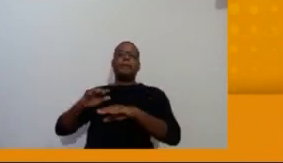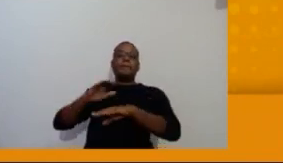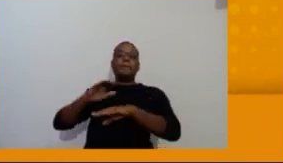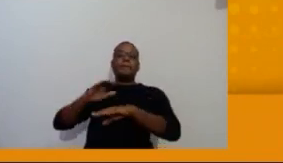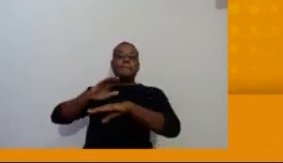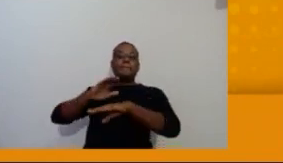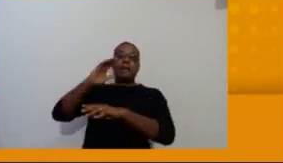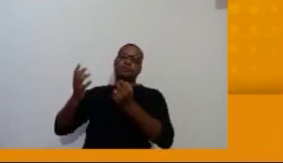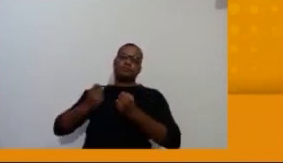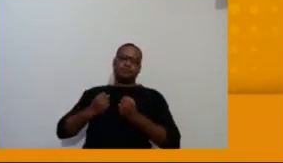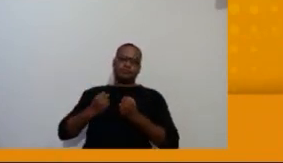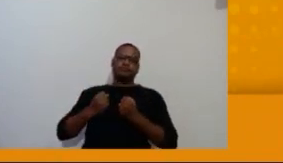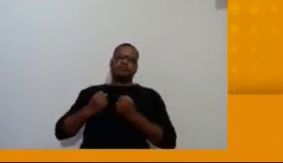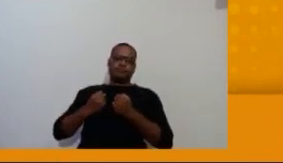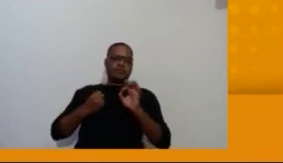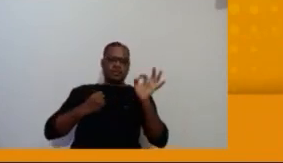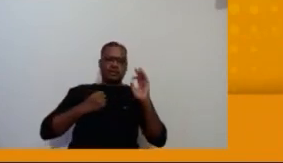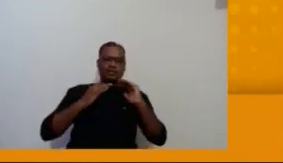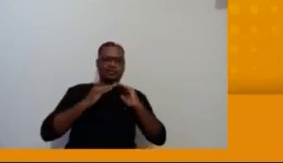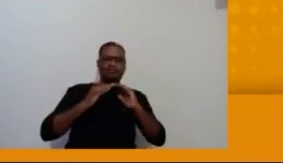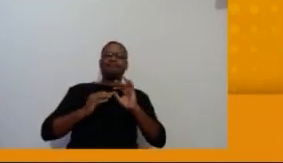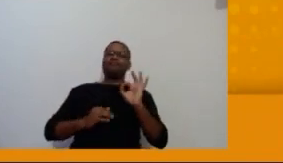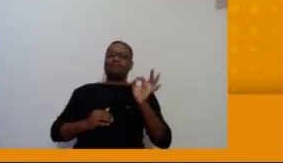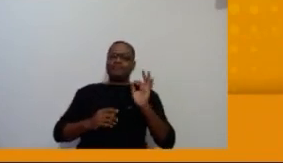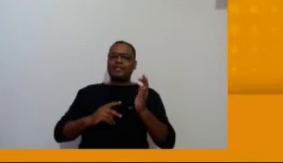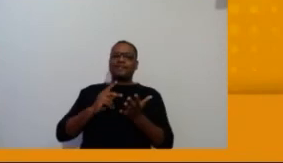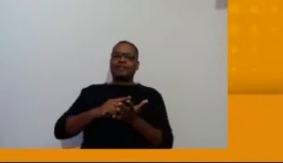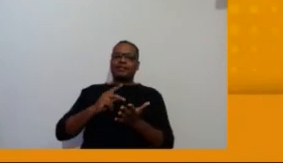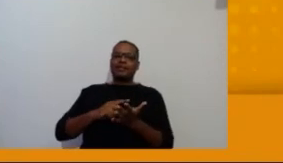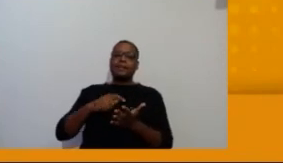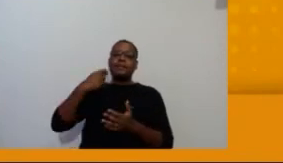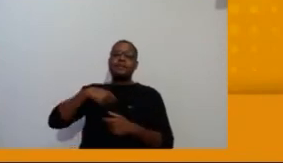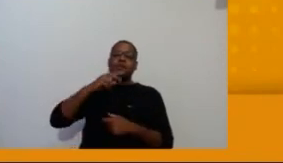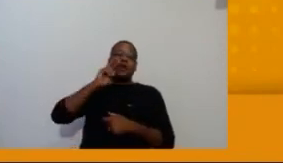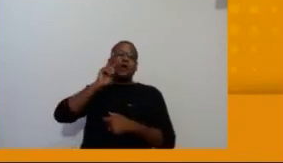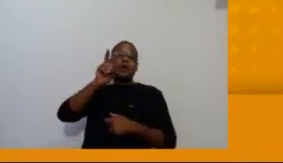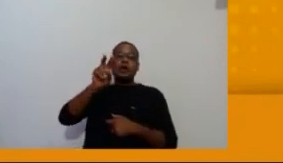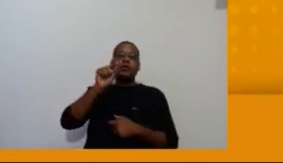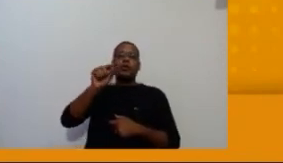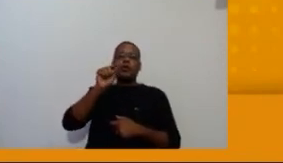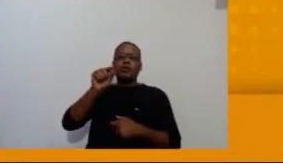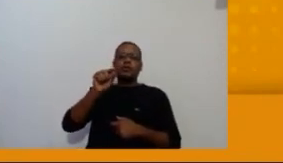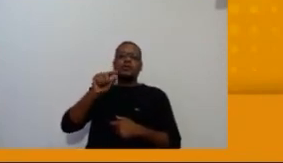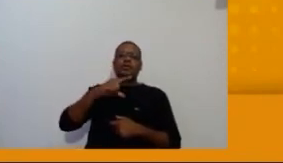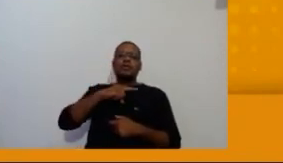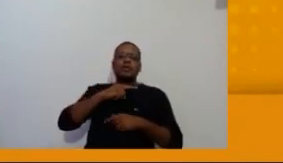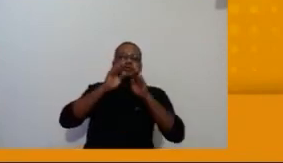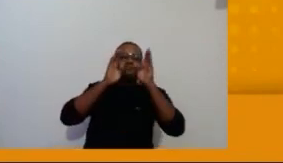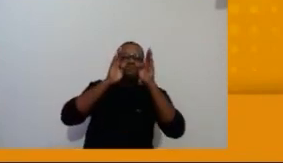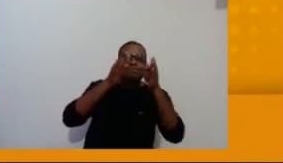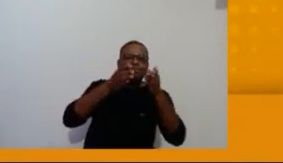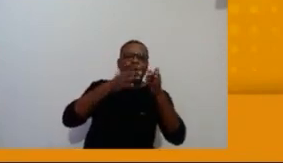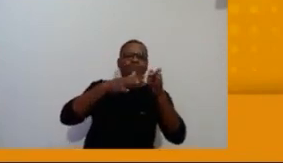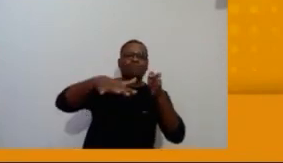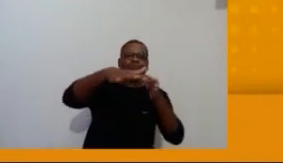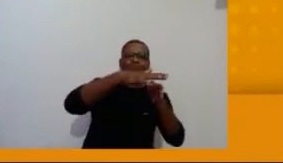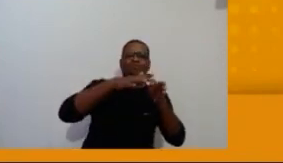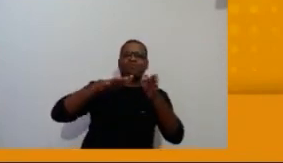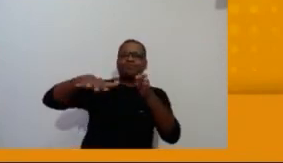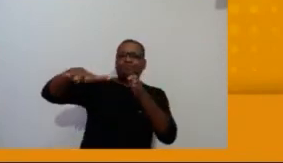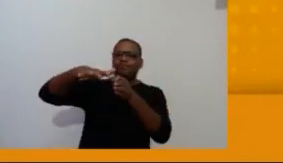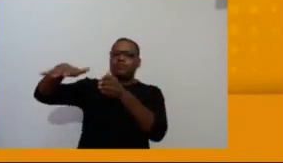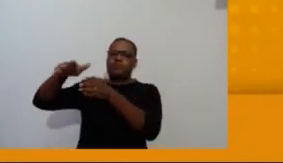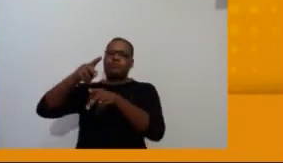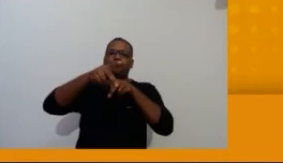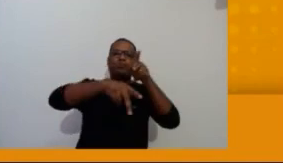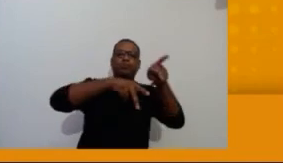olhar, como eu falei, para cada público, para cada nicho, porque cada nicho, cada público, cada tipo de curso tem uma